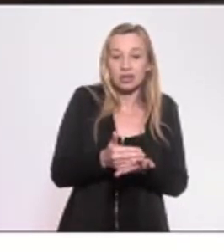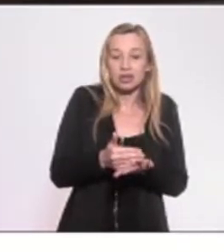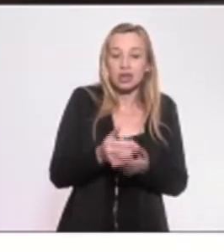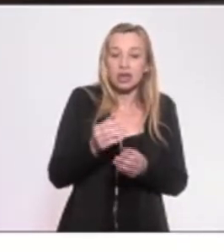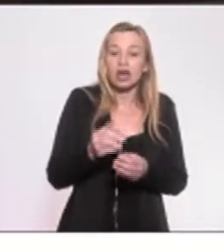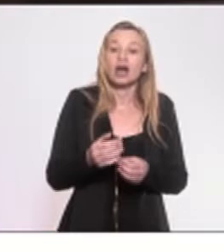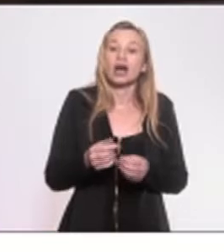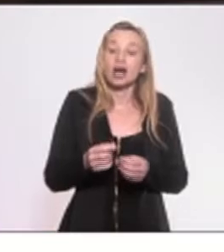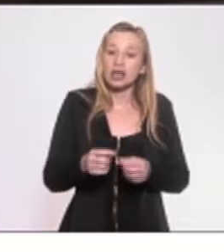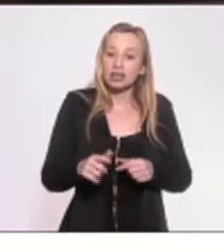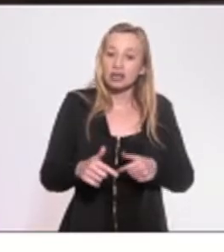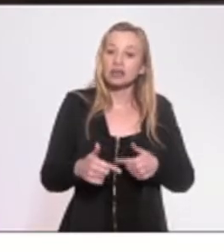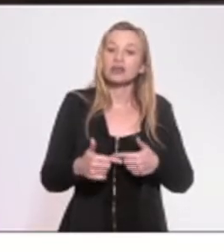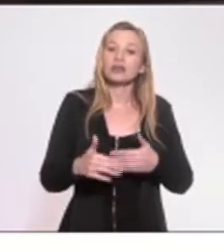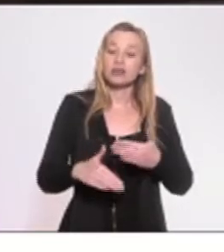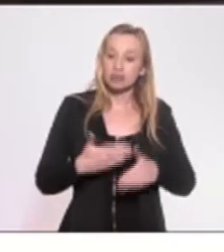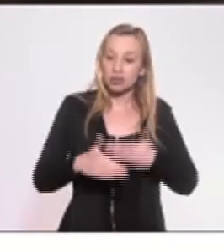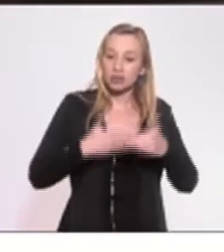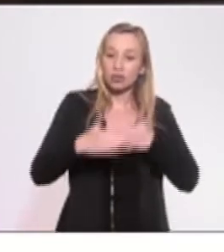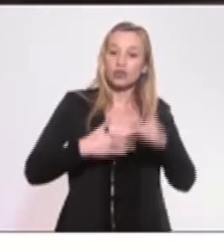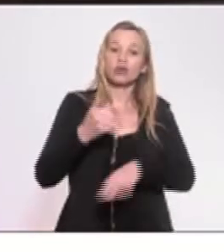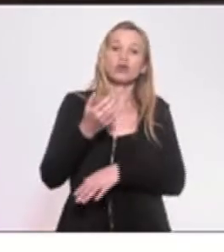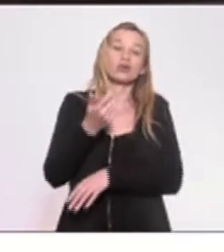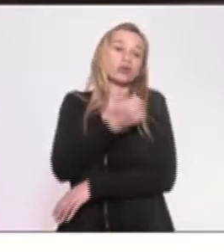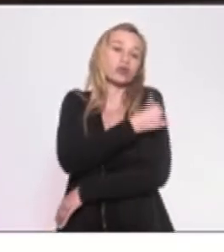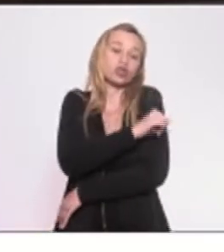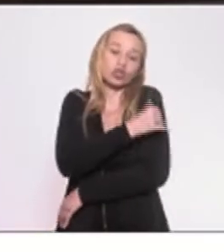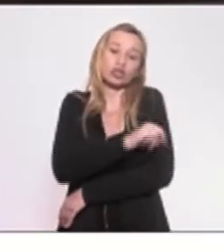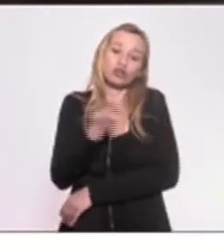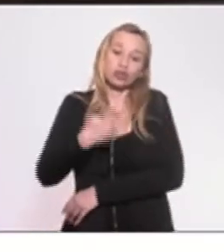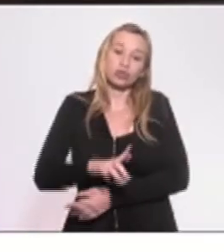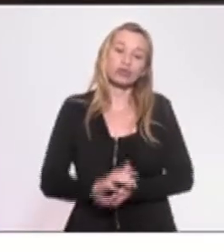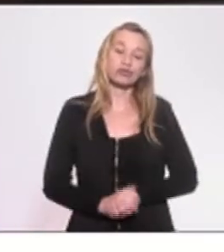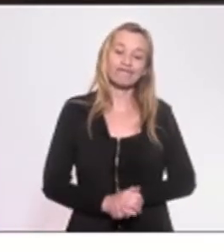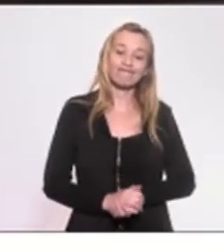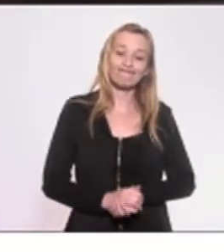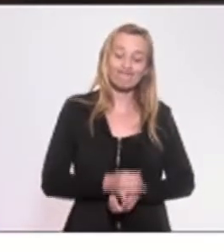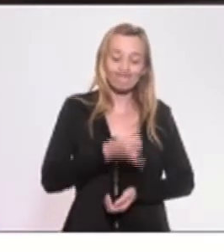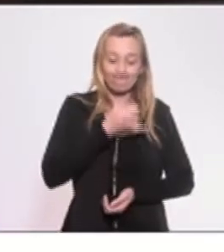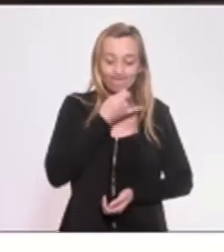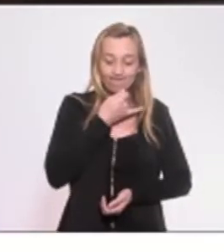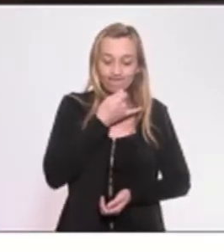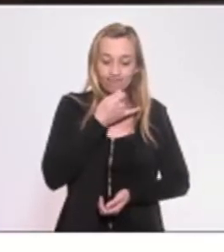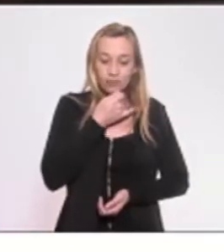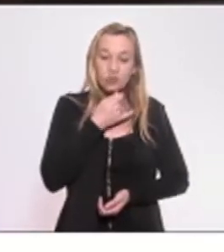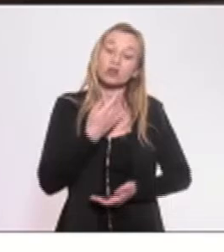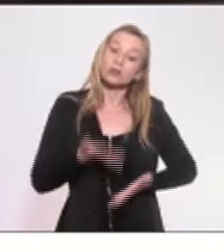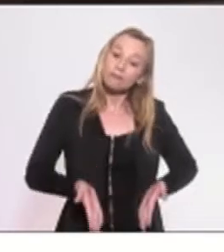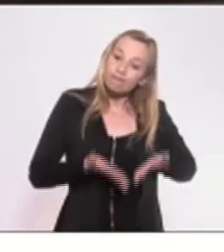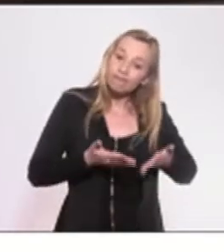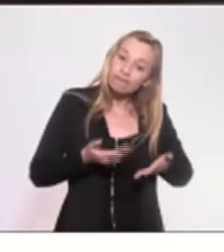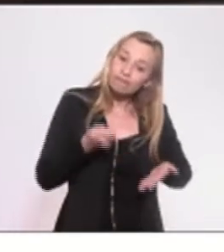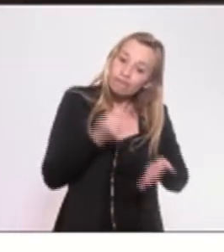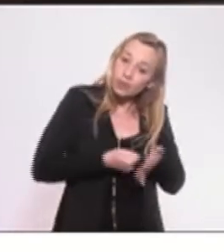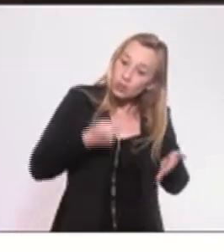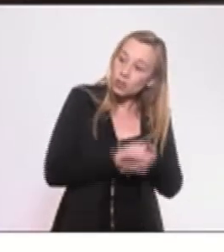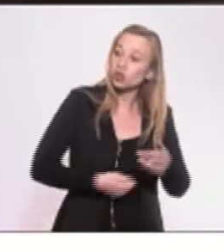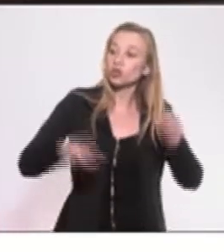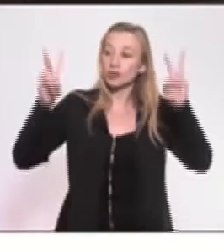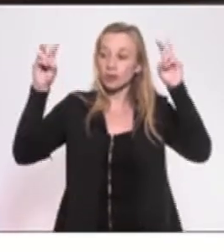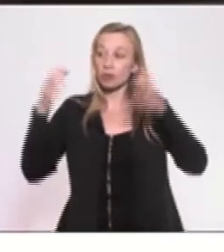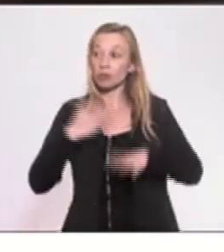ordem. Então, senhor presidente, eu insisto nesse tema, porque, no meu